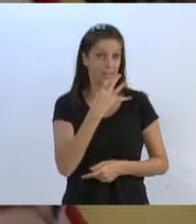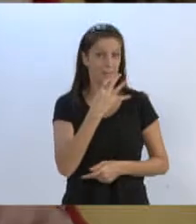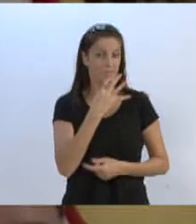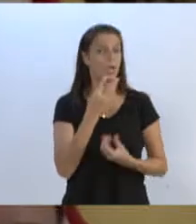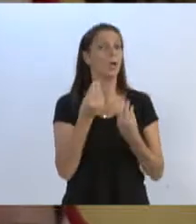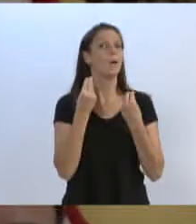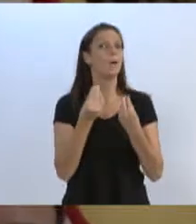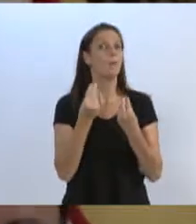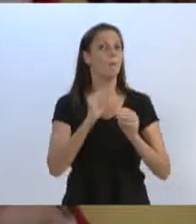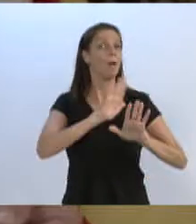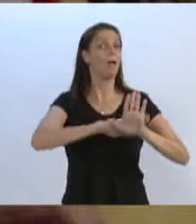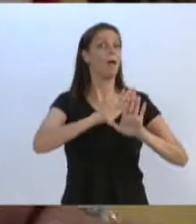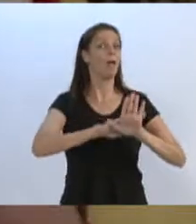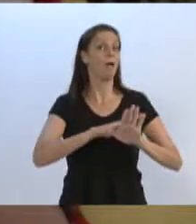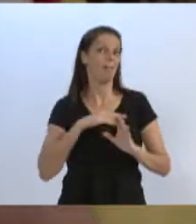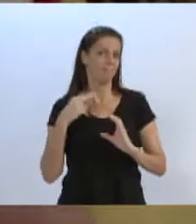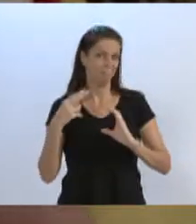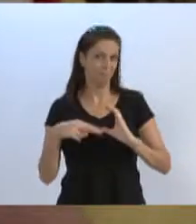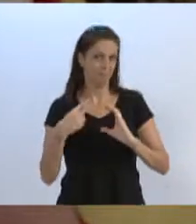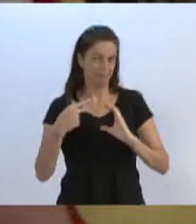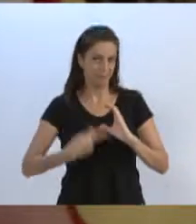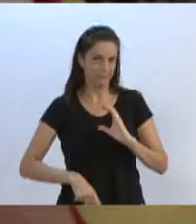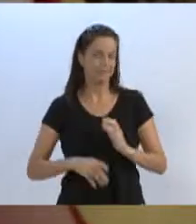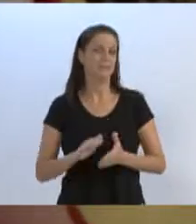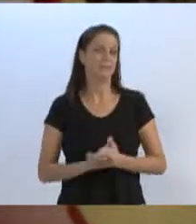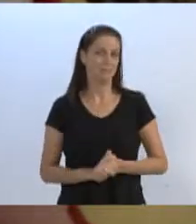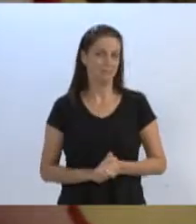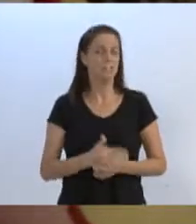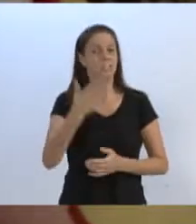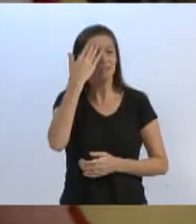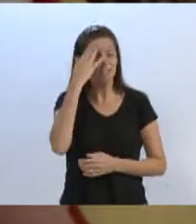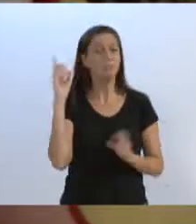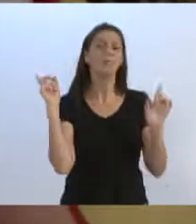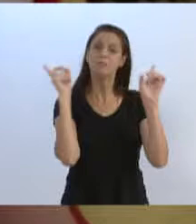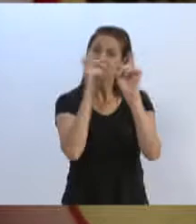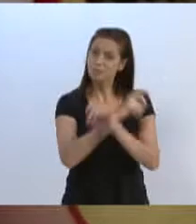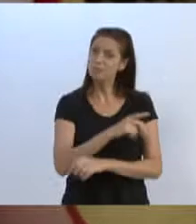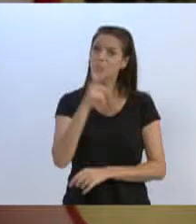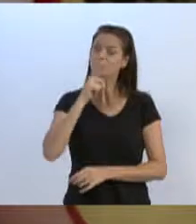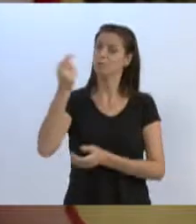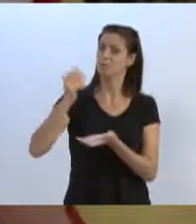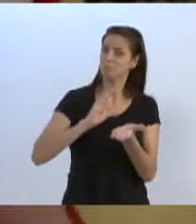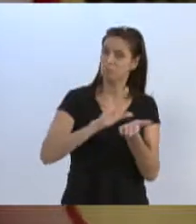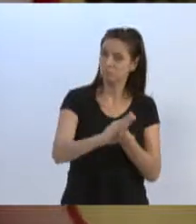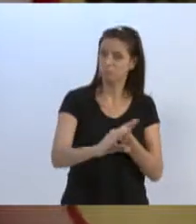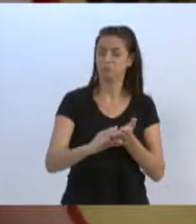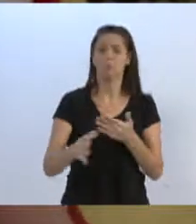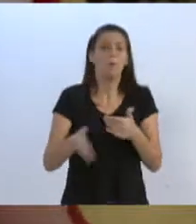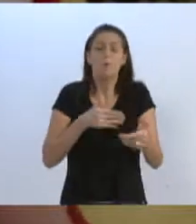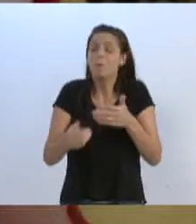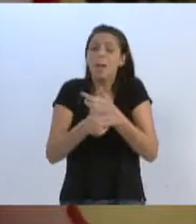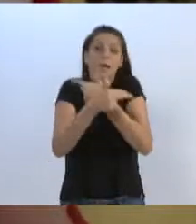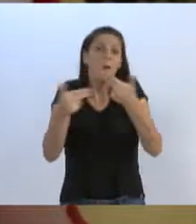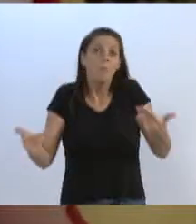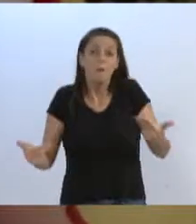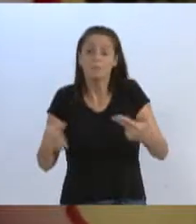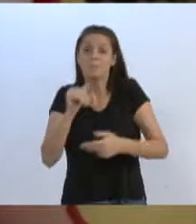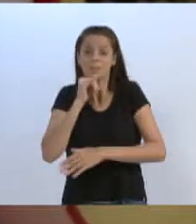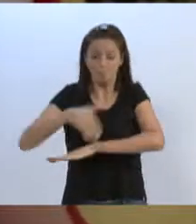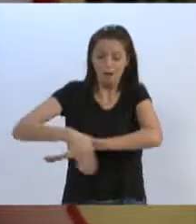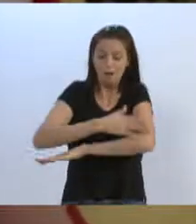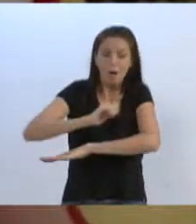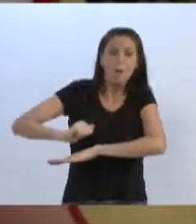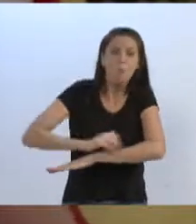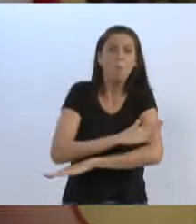política nessa casa. E nós sabemos da dificuldade de conseguir qualquer coisa para trazer para a cidade, conseguir qualquer coisa para fazer uma pavimentação de rua.